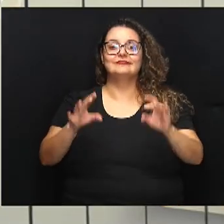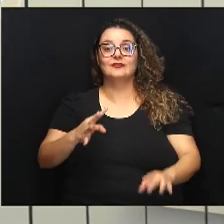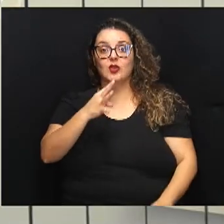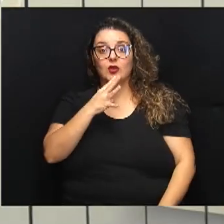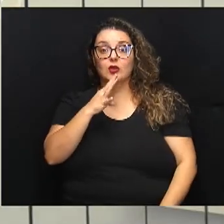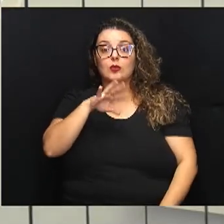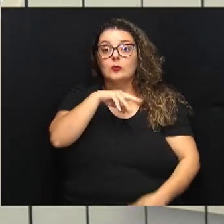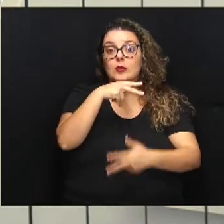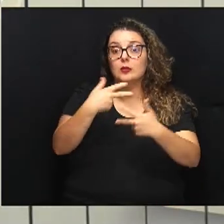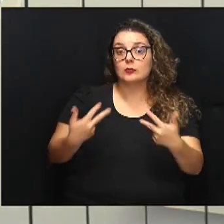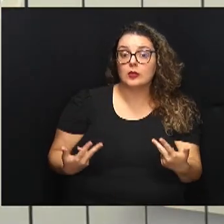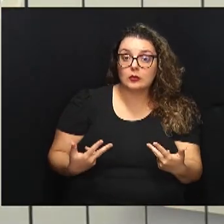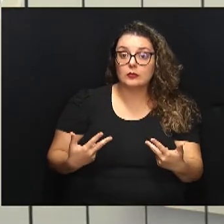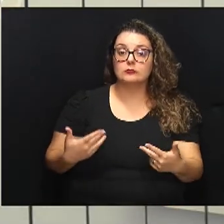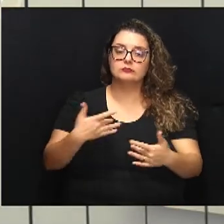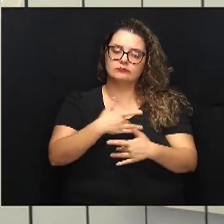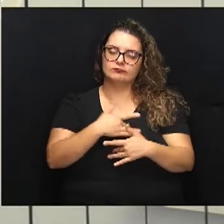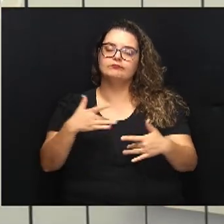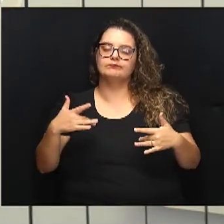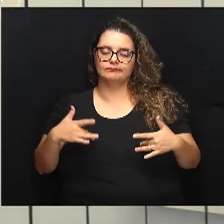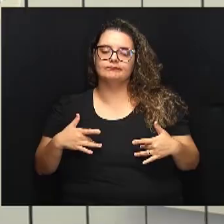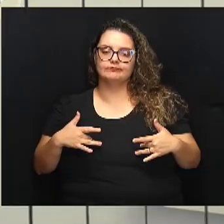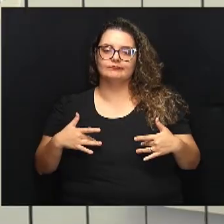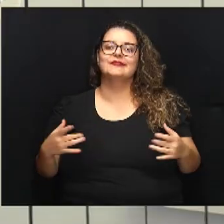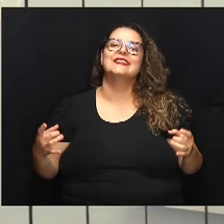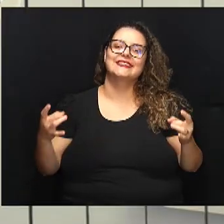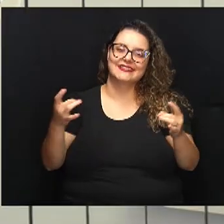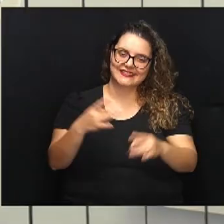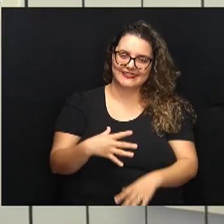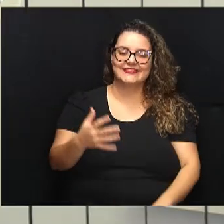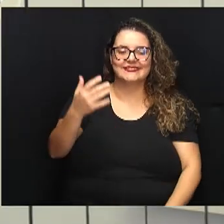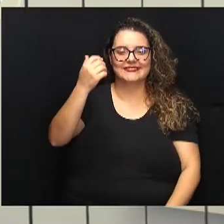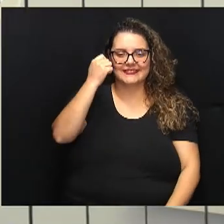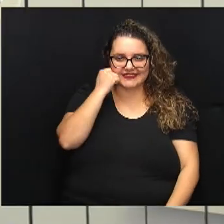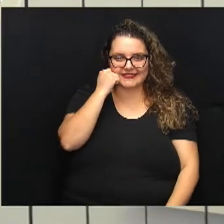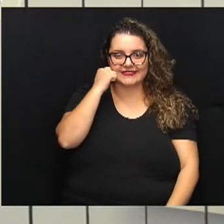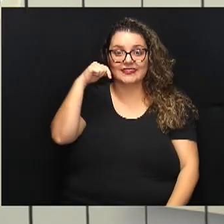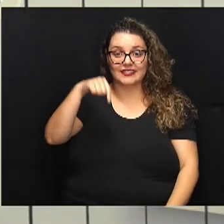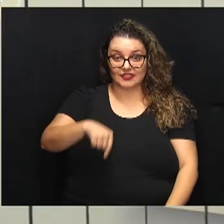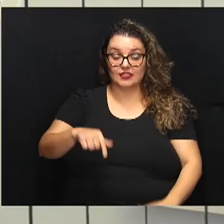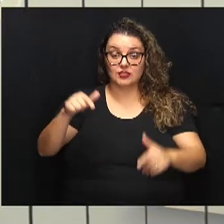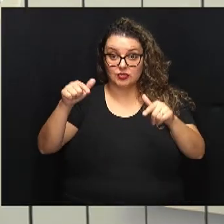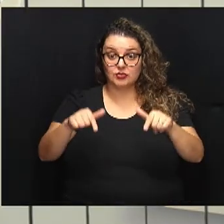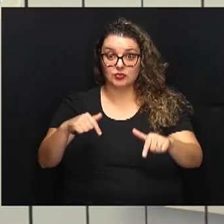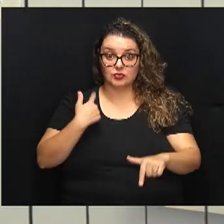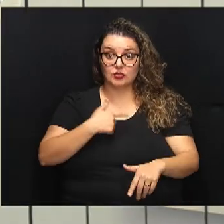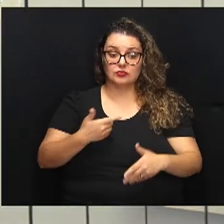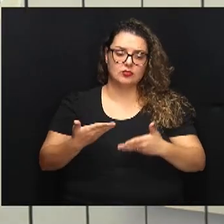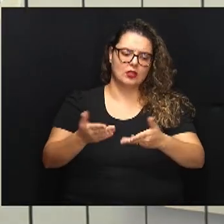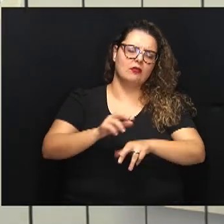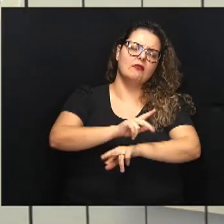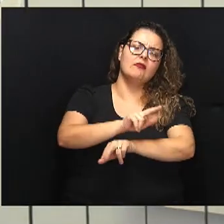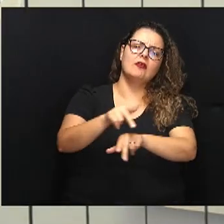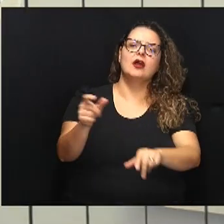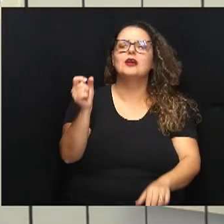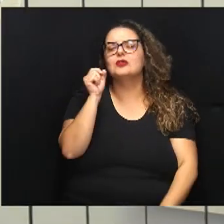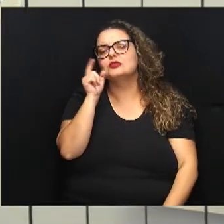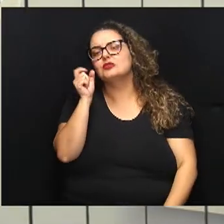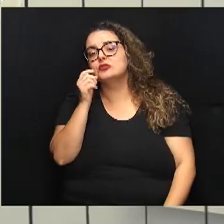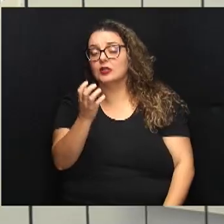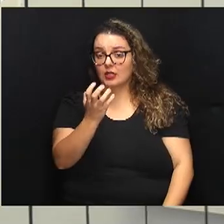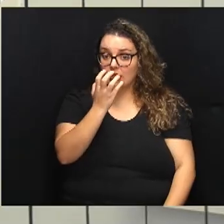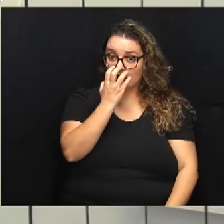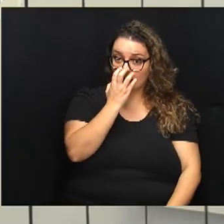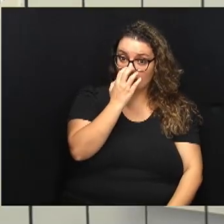os animais que estão saudáveis e prontos para a adoção. Neste espaço, nós trazemos muitos gatinhos e